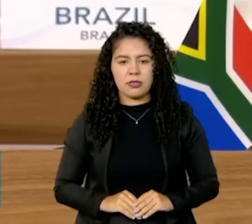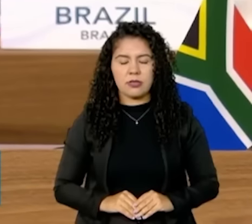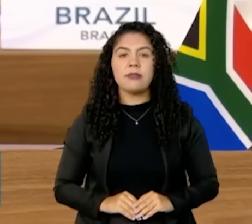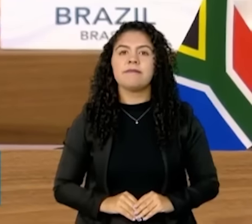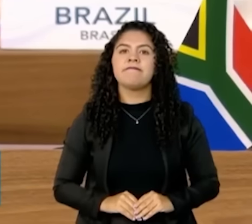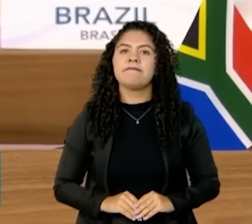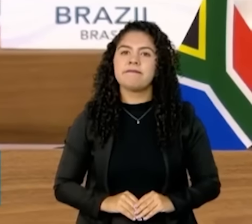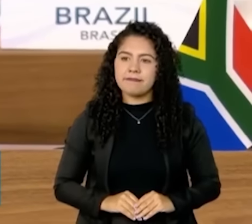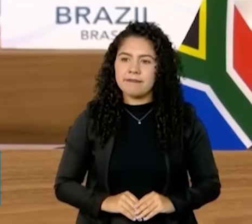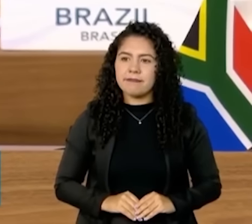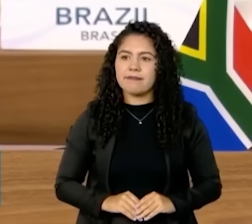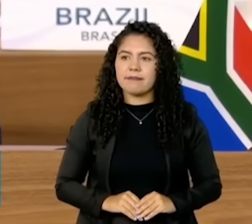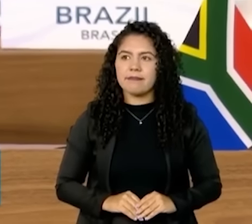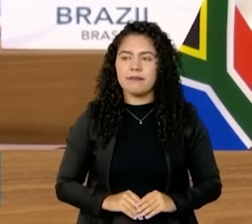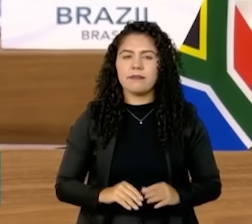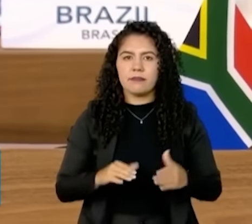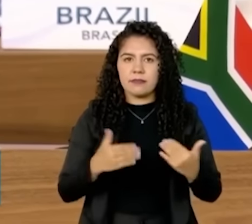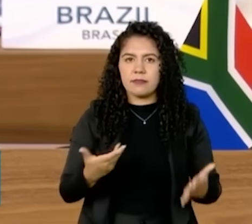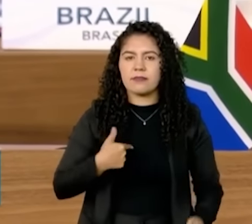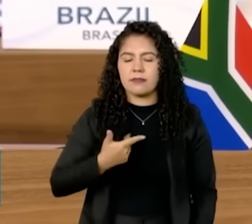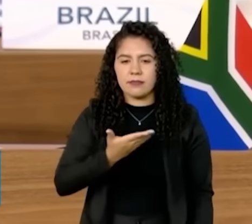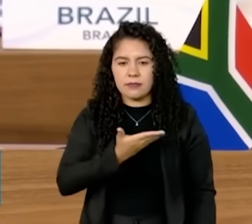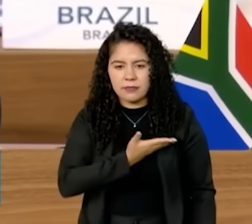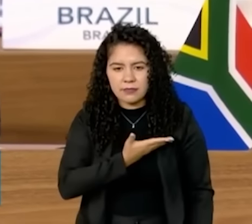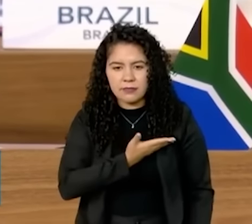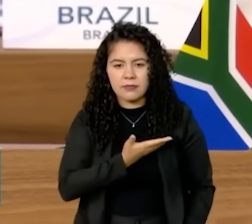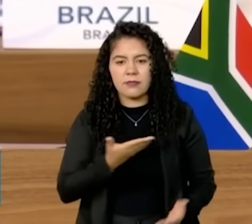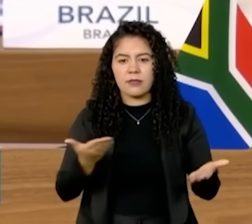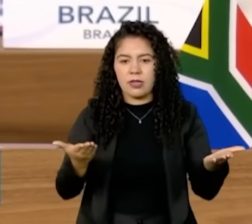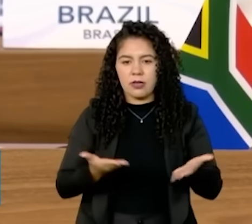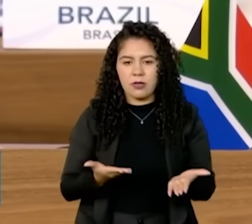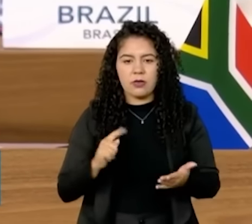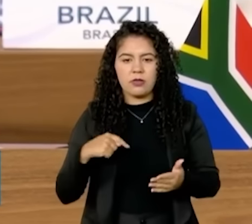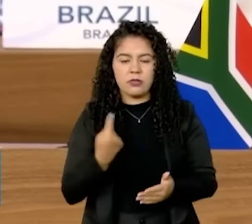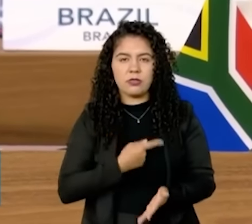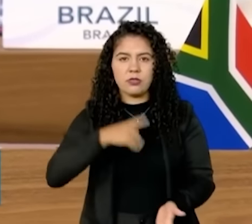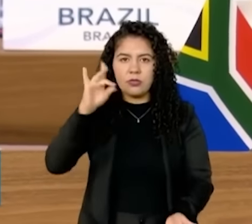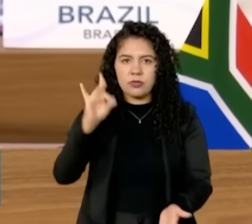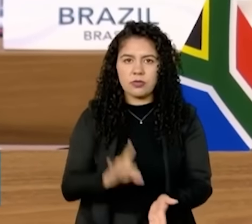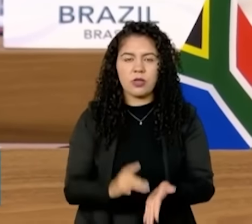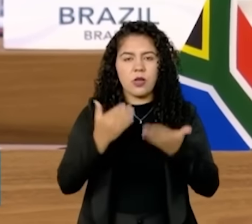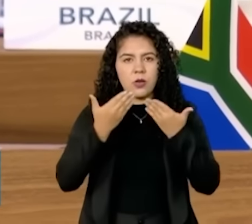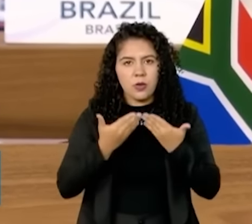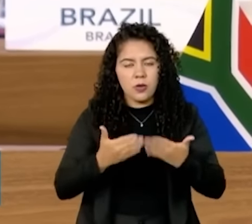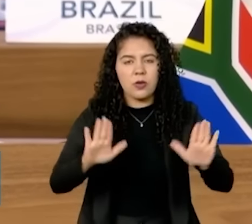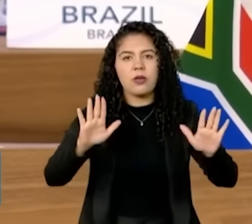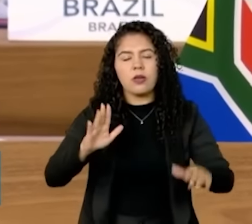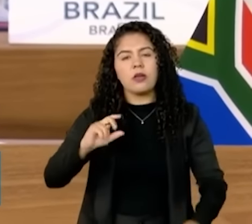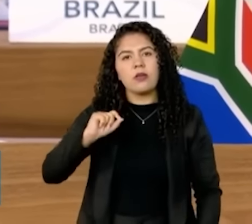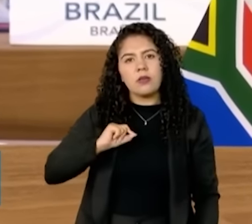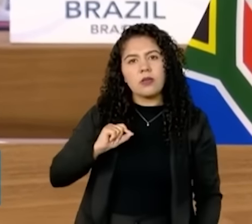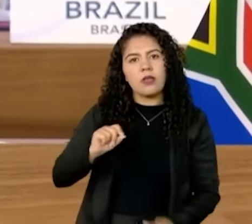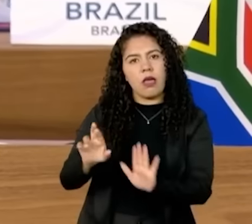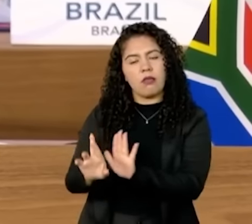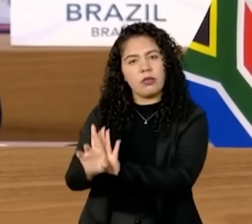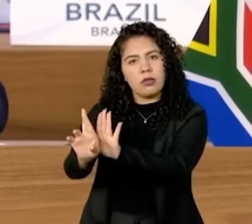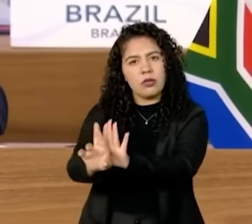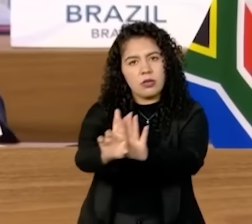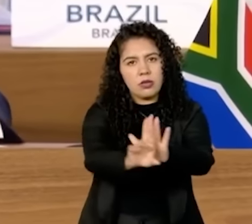Bem, meus amigos, daremos agora o início à discussão entre os membros do